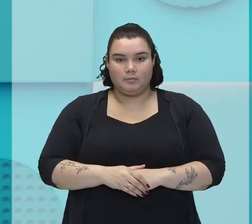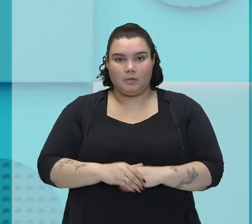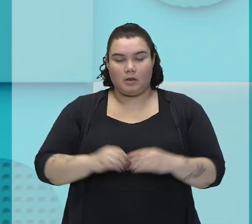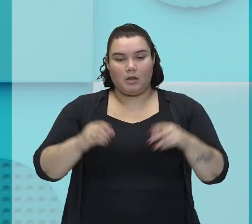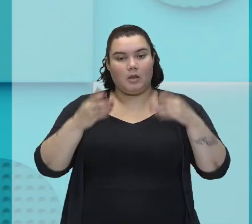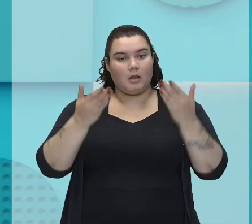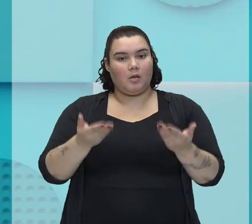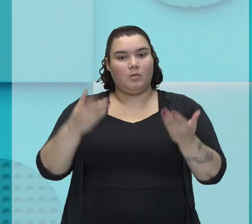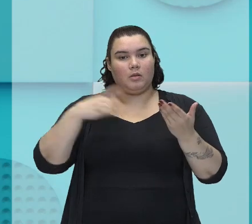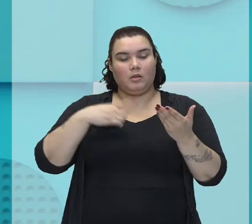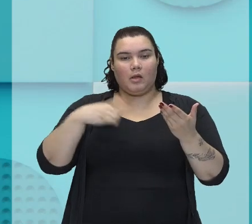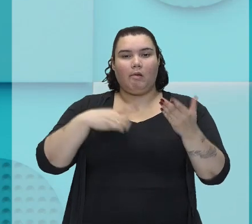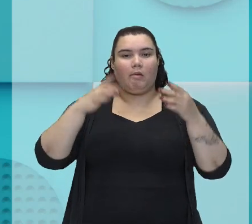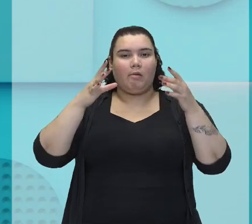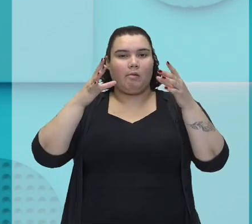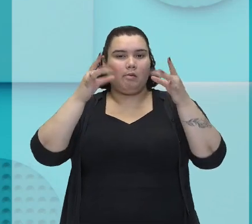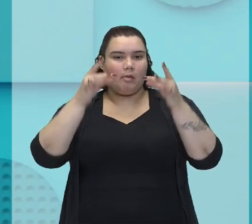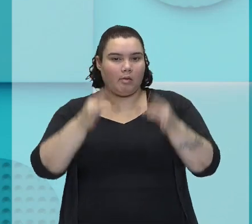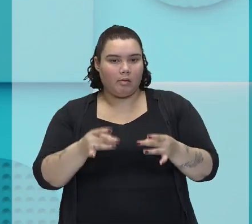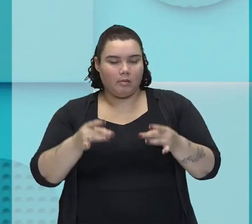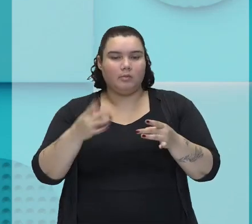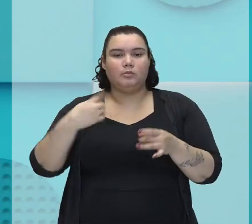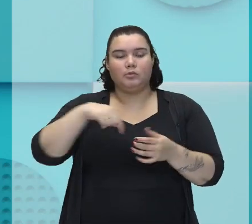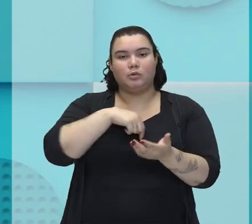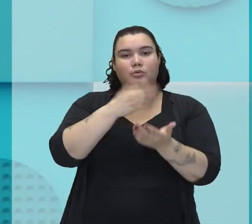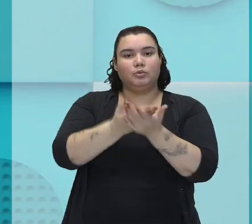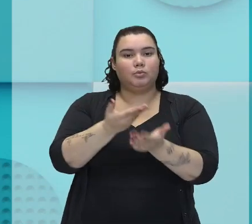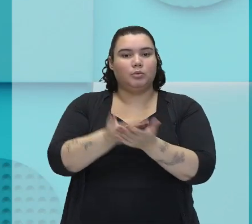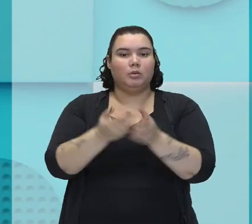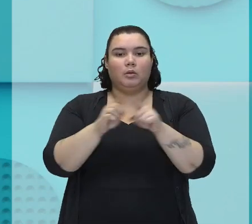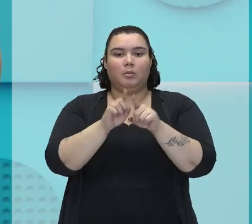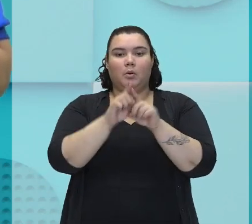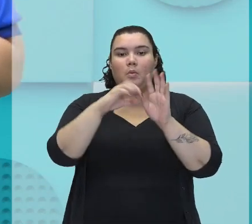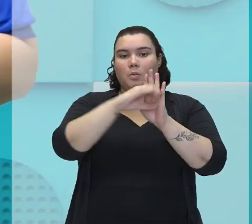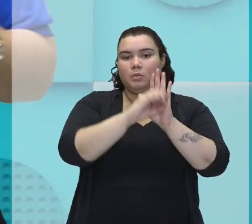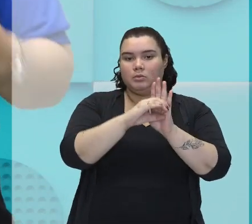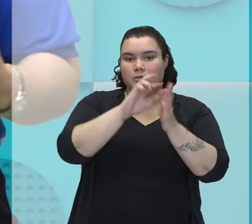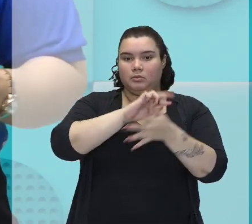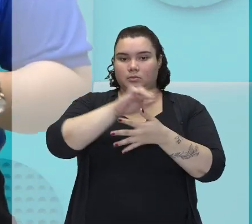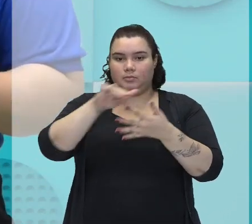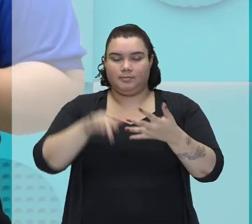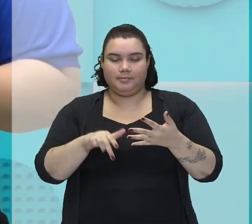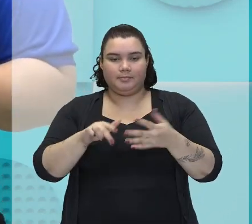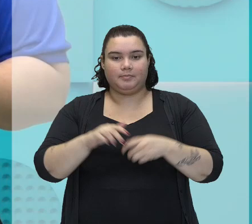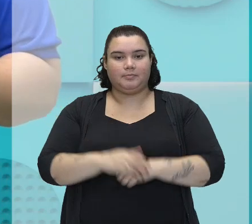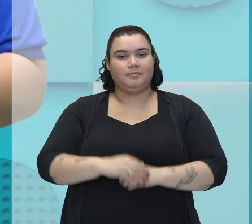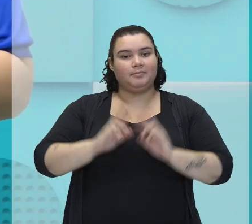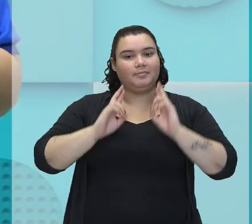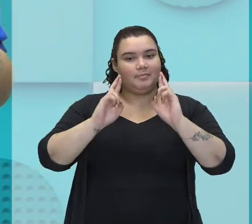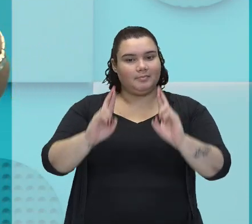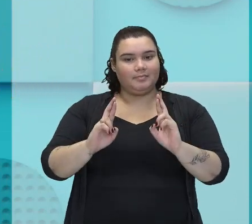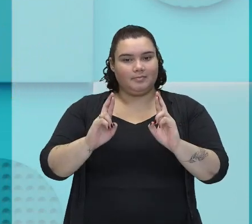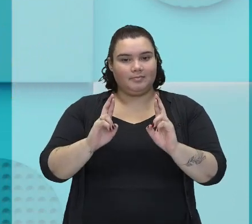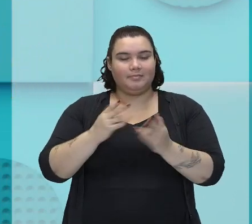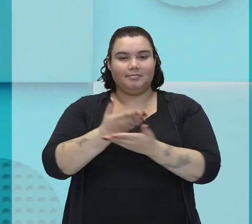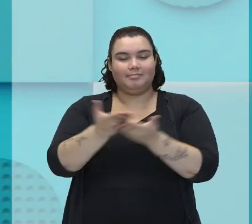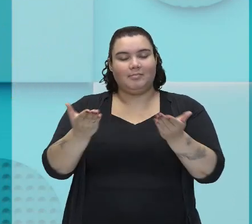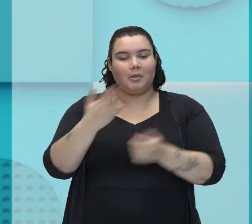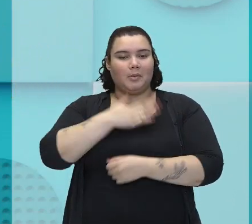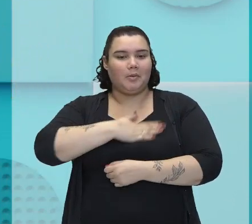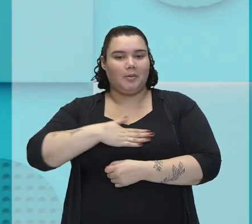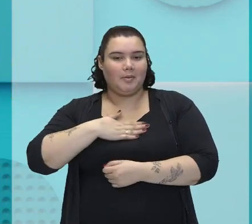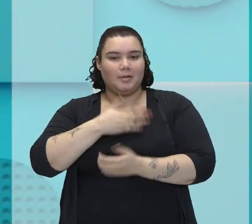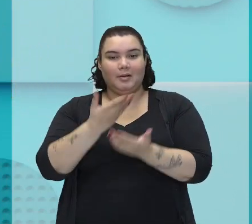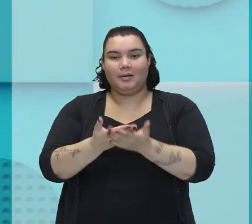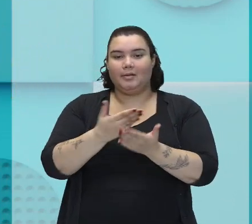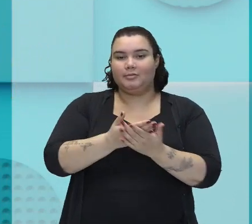materializar melhor, nós vimos também as conceituações. Espero que vocês tenham gostado da